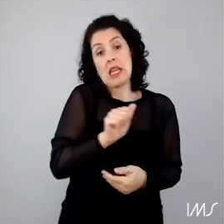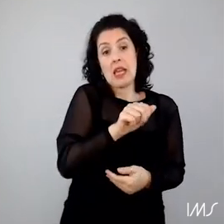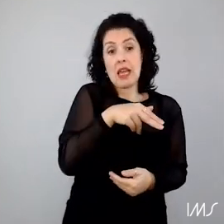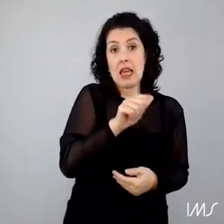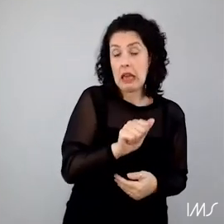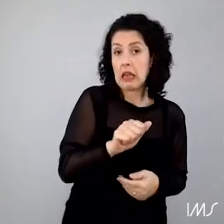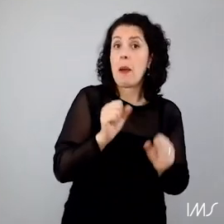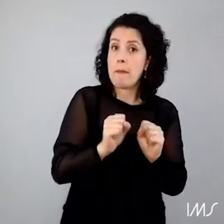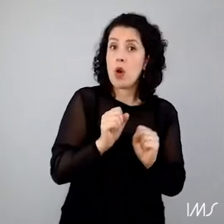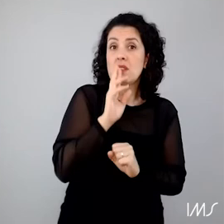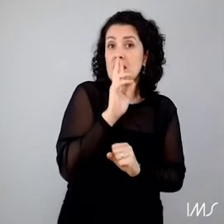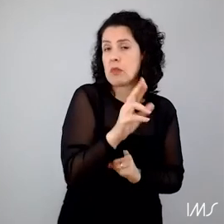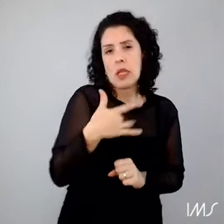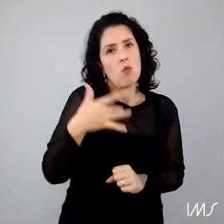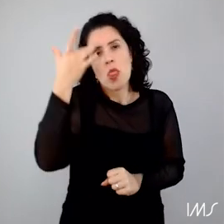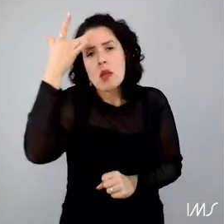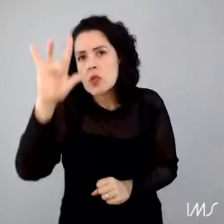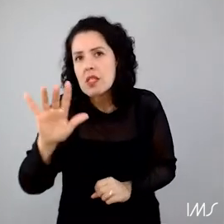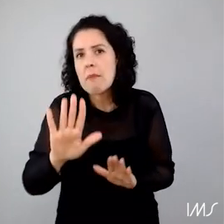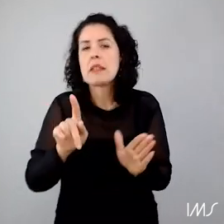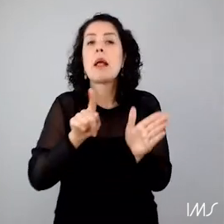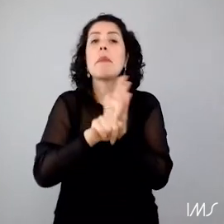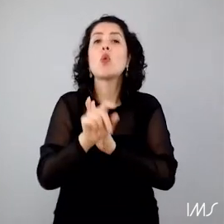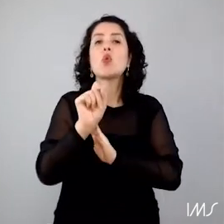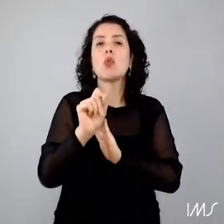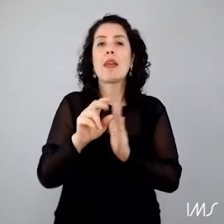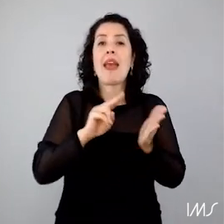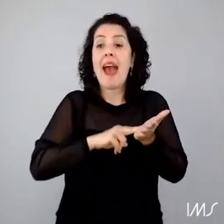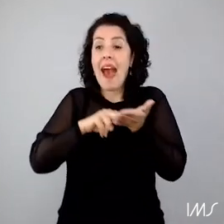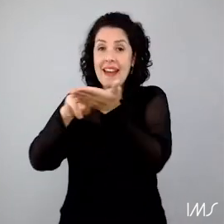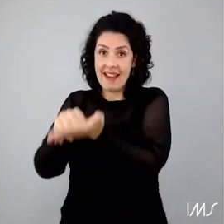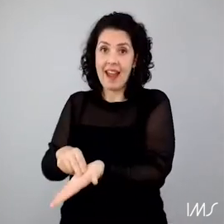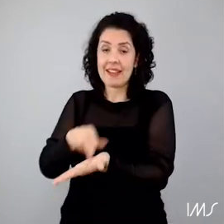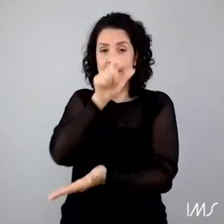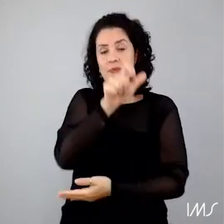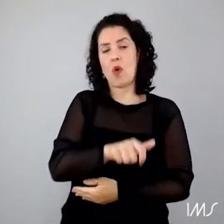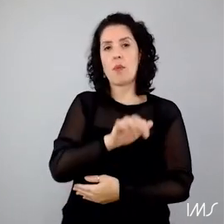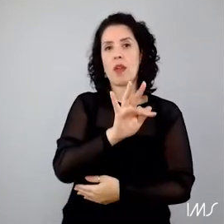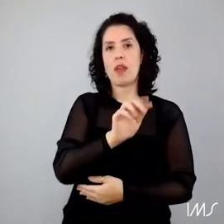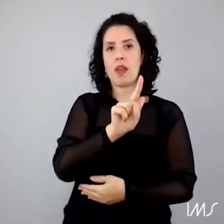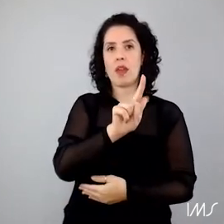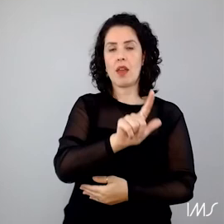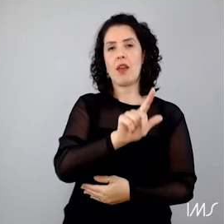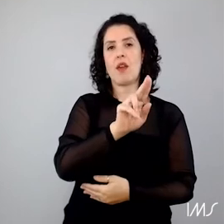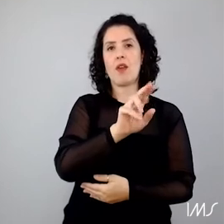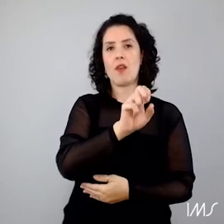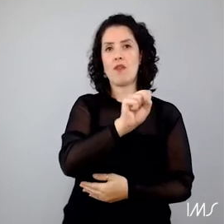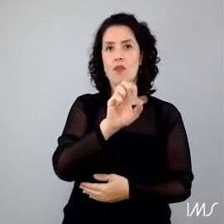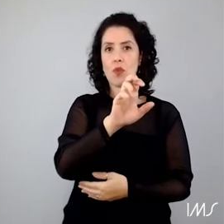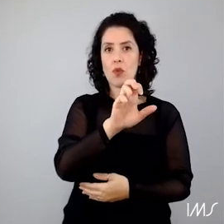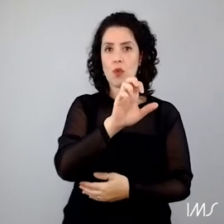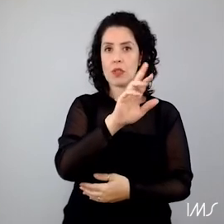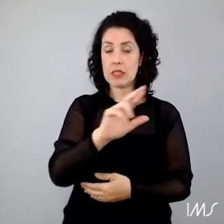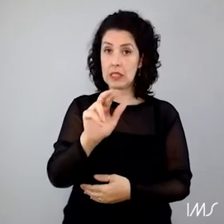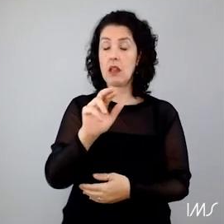para Stefania, se a solicitação de João Foncuberta para que Stefania escrevesse sobre a fotografia brasileira para o Photovision chegou a